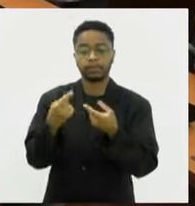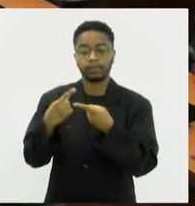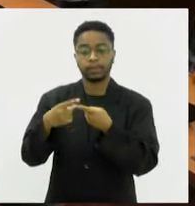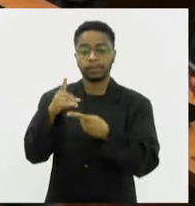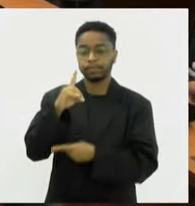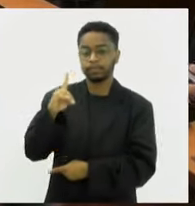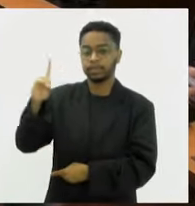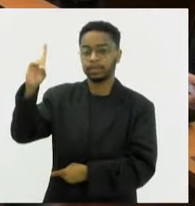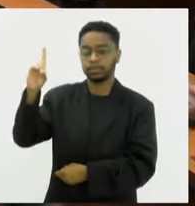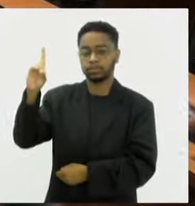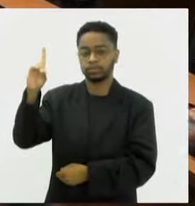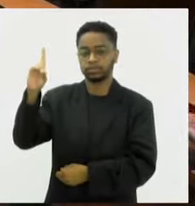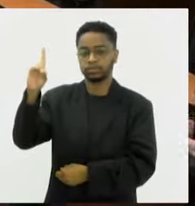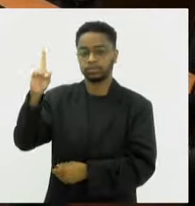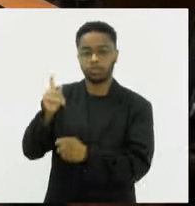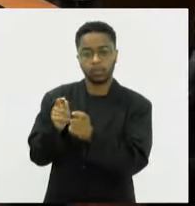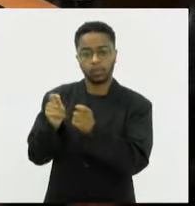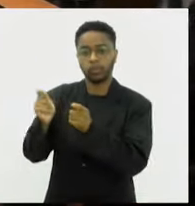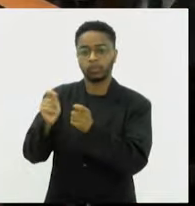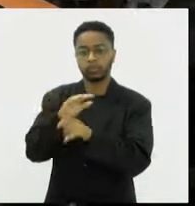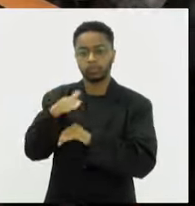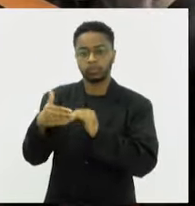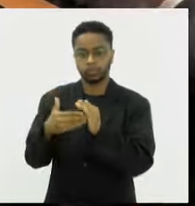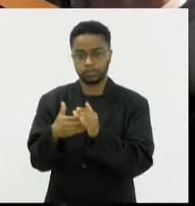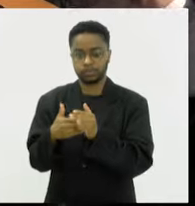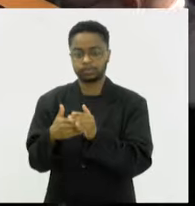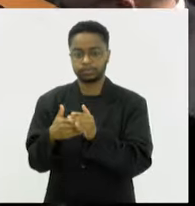Deus está no controle.